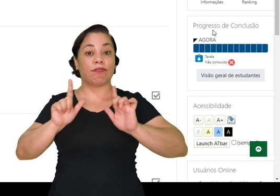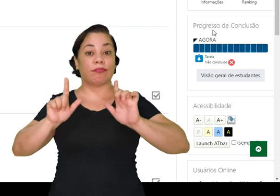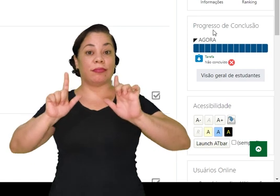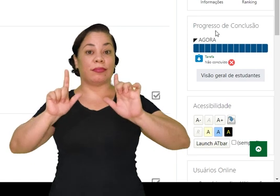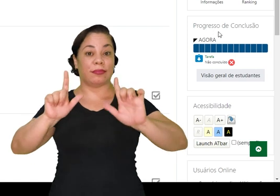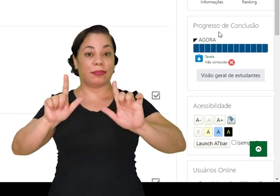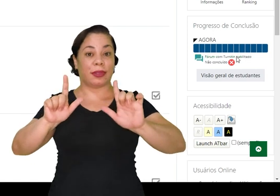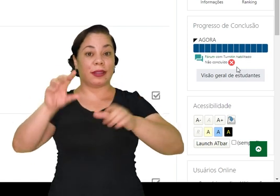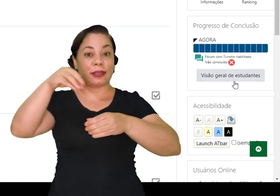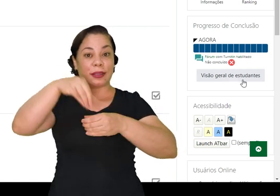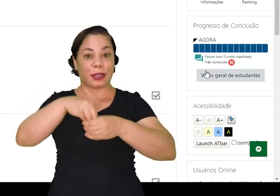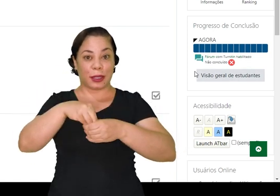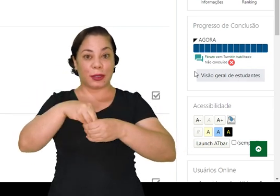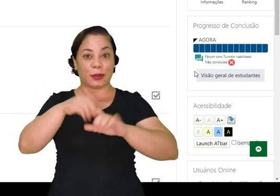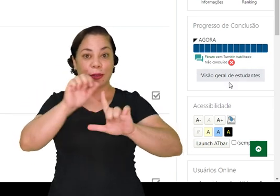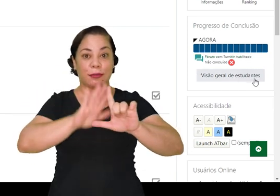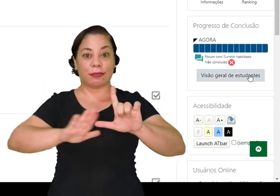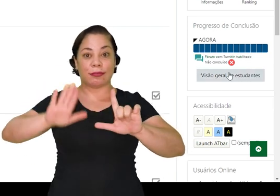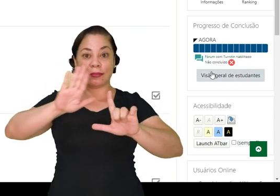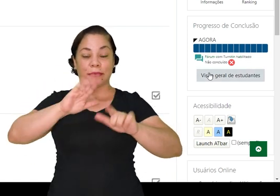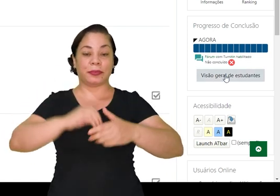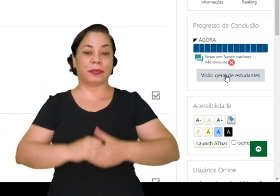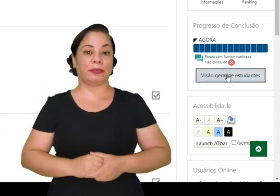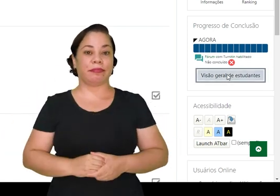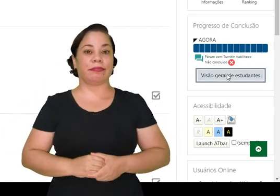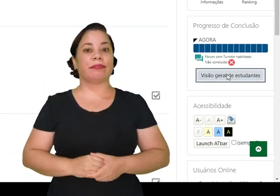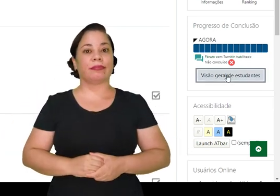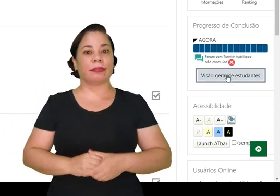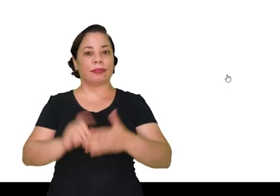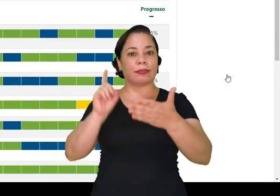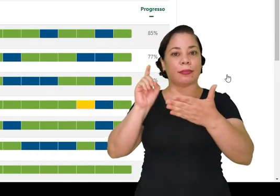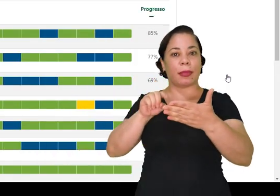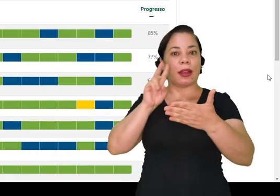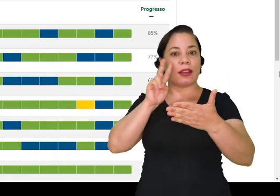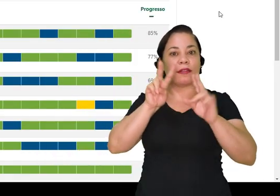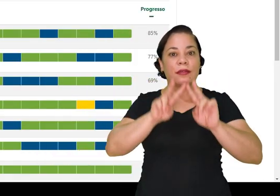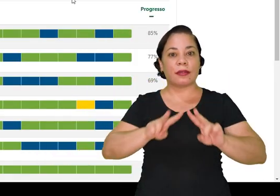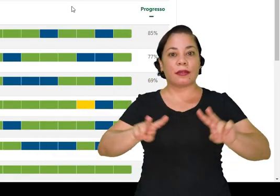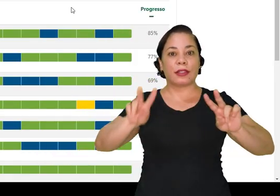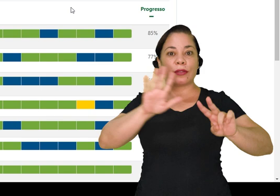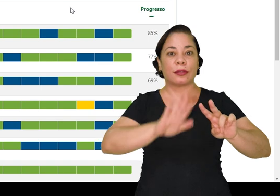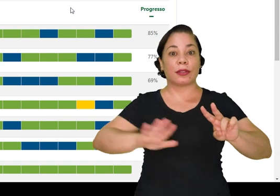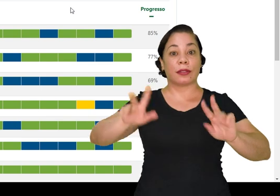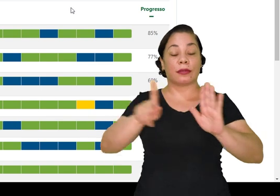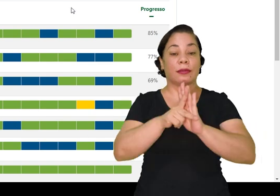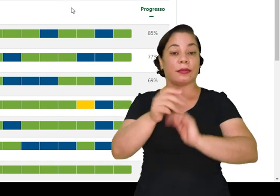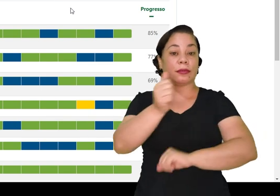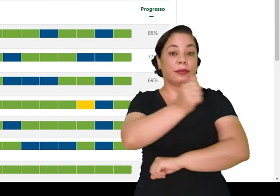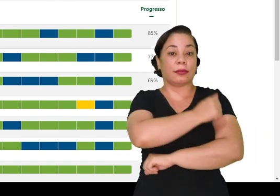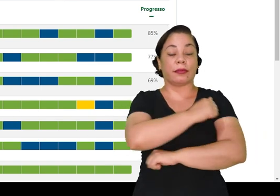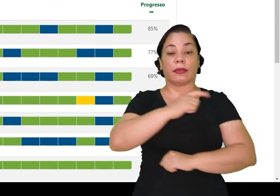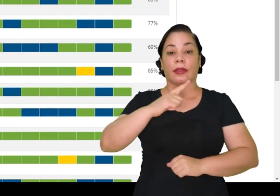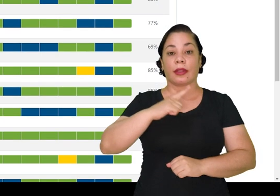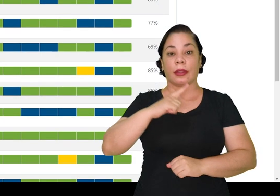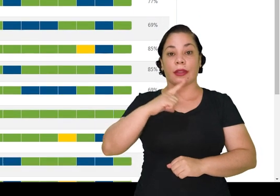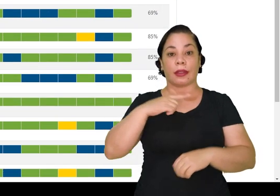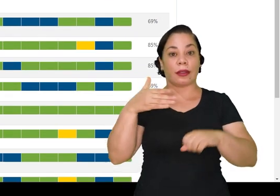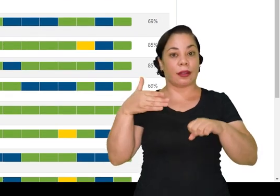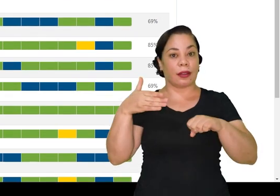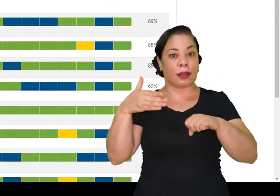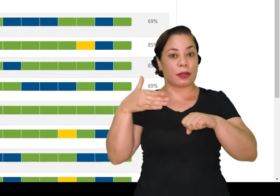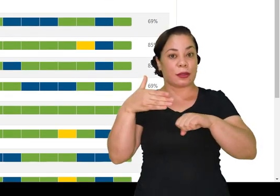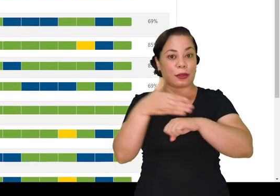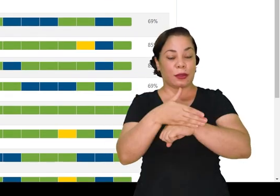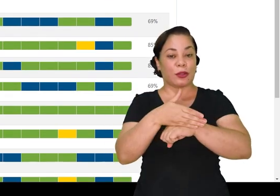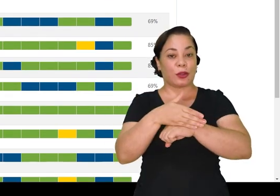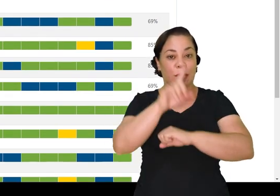esta Barra na sala então aqui clicando em visão Geral do Estudante nós temos um